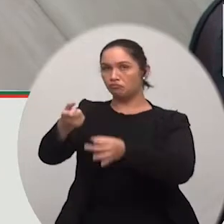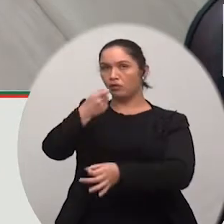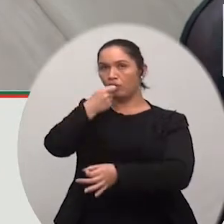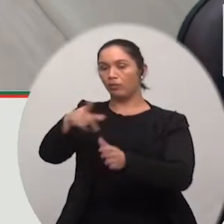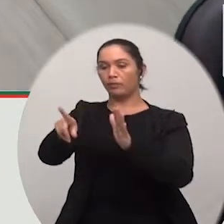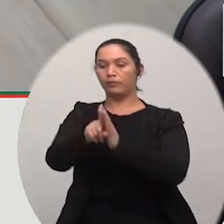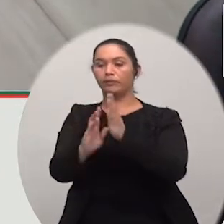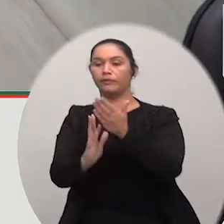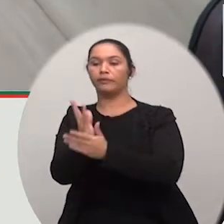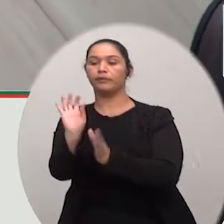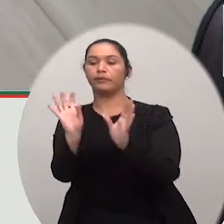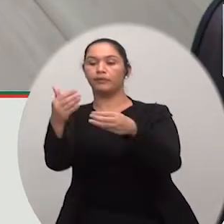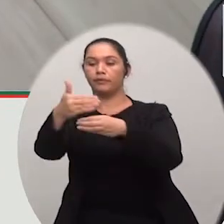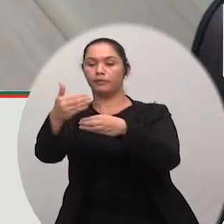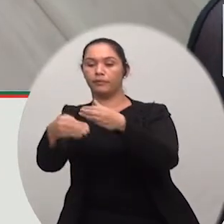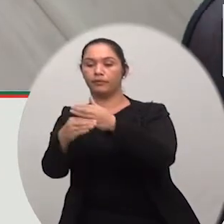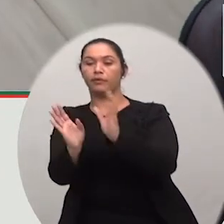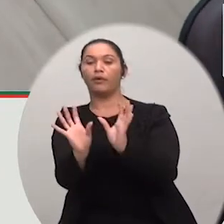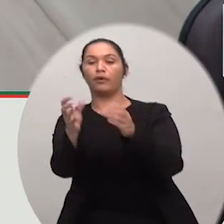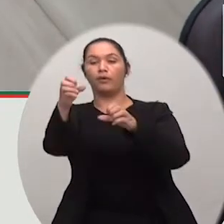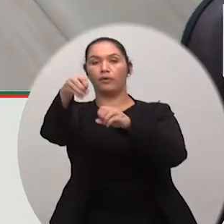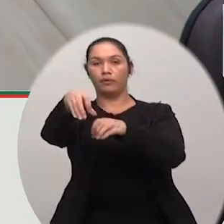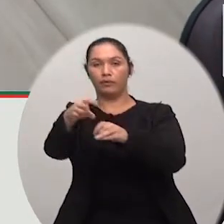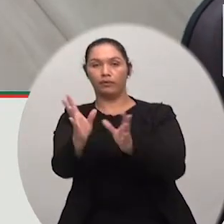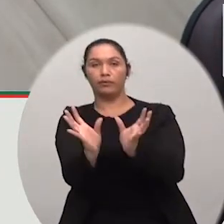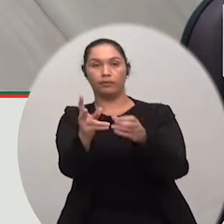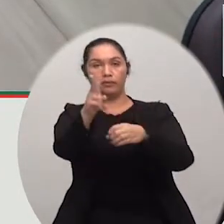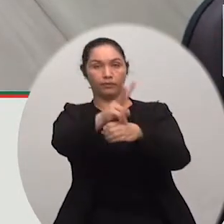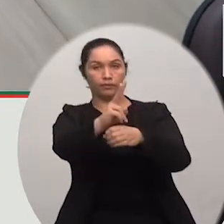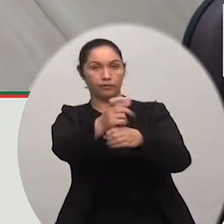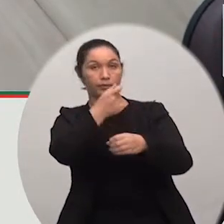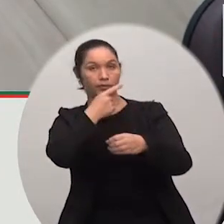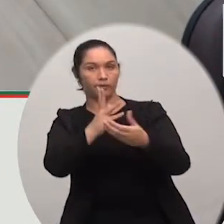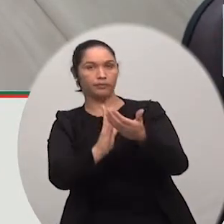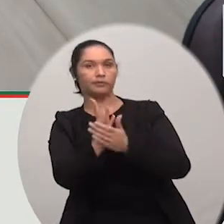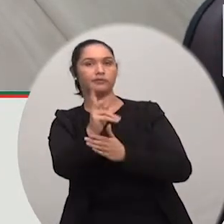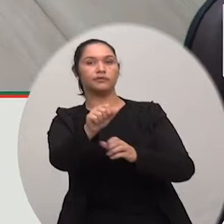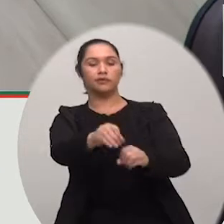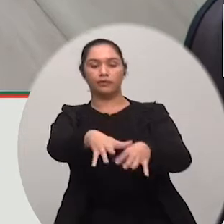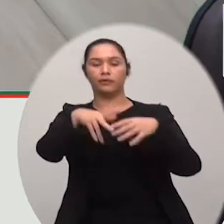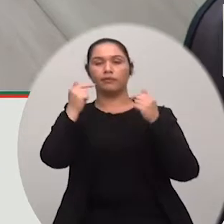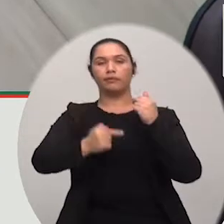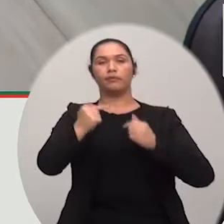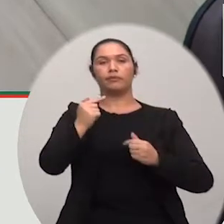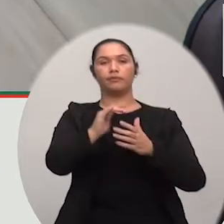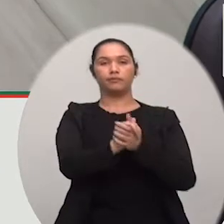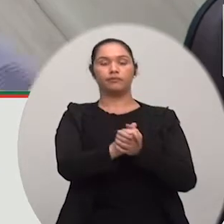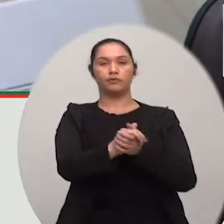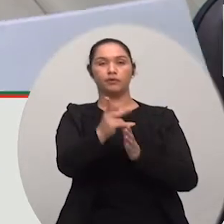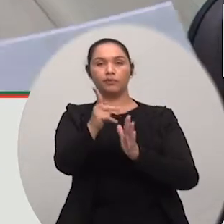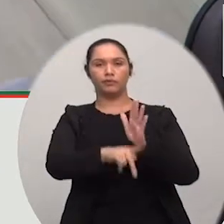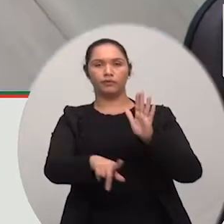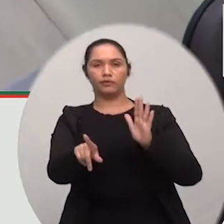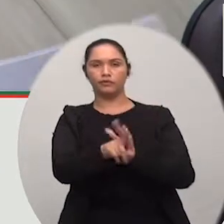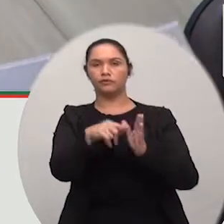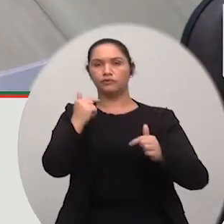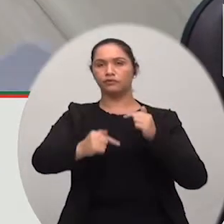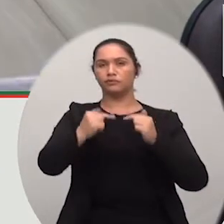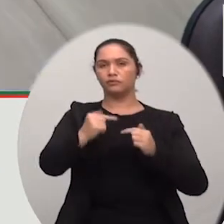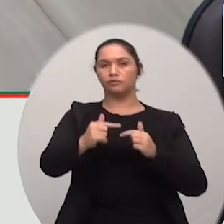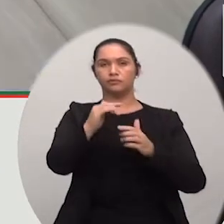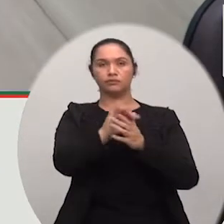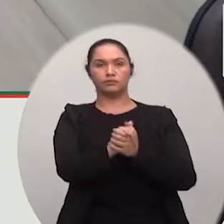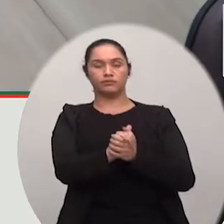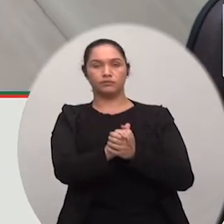e constitucionalidade. A Comissão de Obras, bem como de Educação e Fiscalização, opinaram pela aprovação e encaminhando-se à deliberação do plenário. Está em discussão o